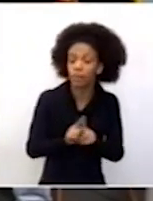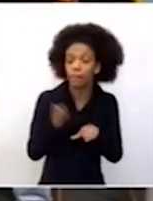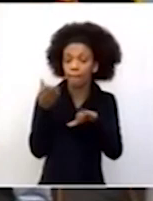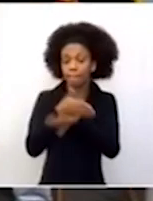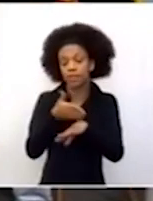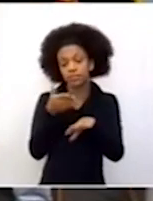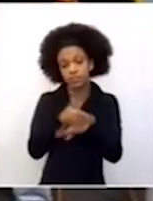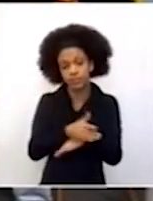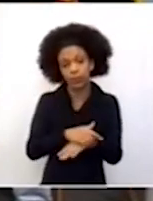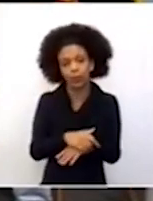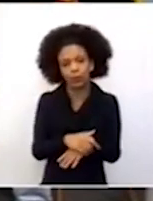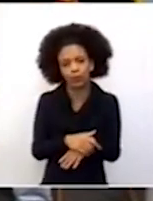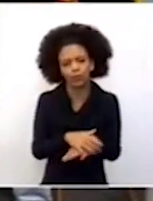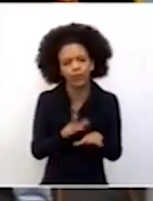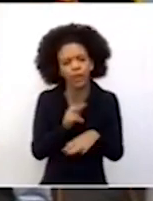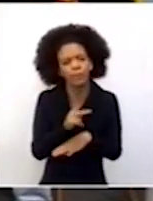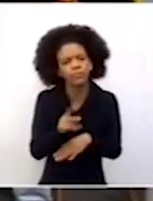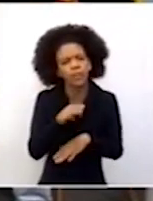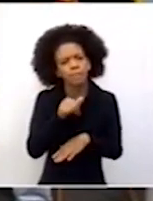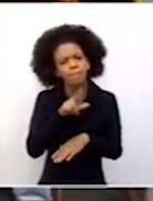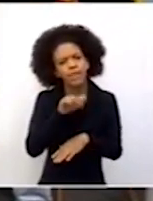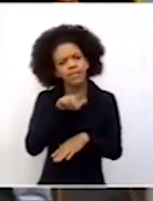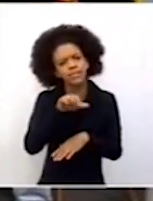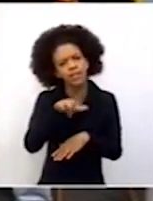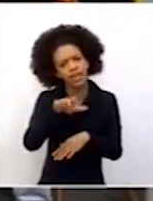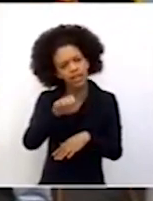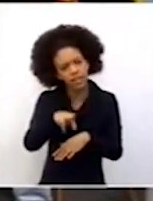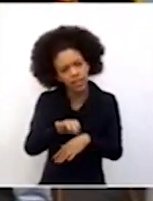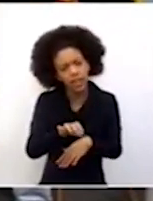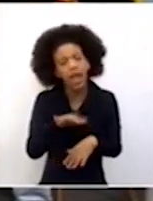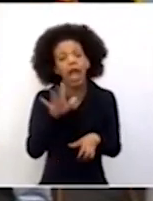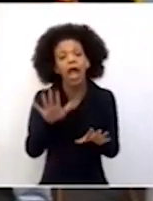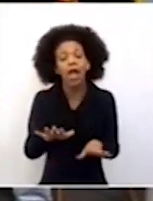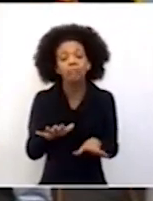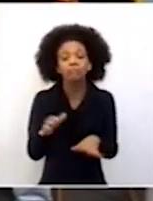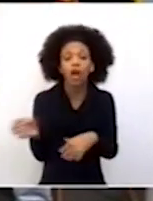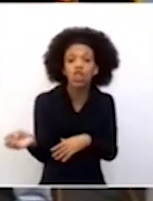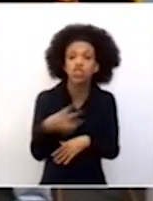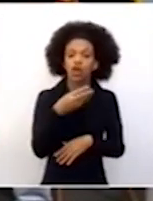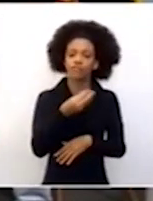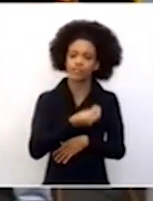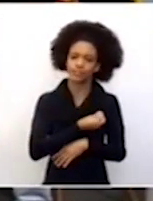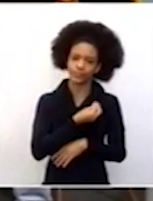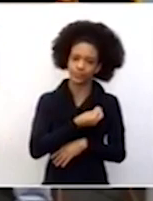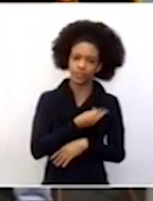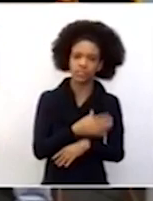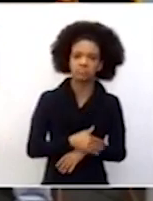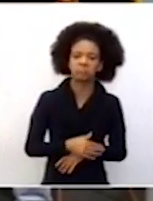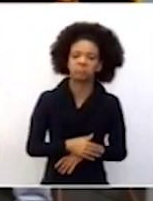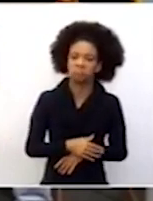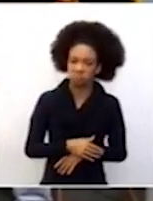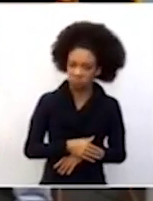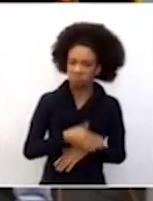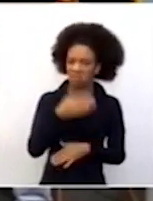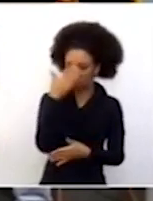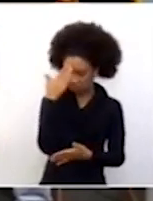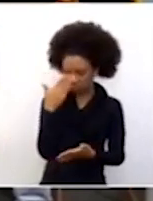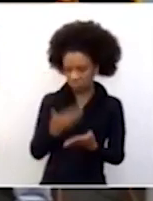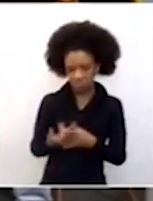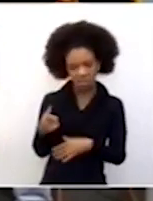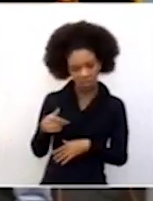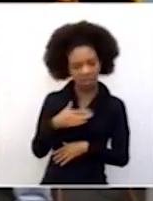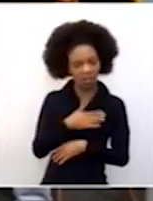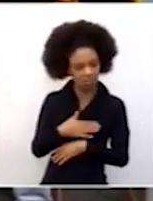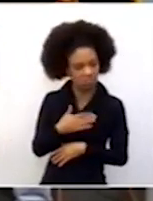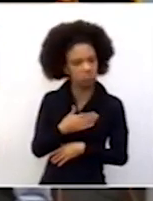participação. A professora Marcilene falou assim de novas vivências. Acredito que ela gostou das ideias que os